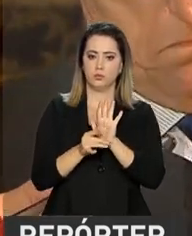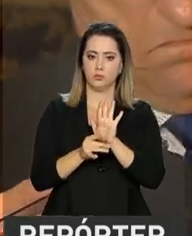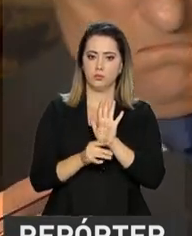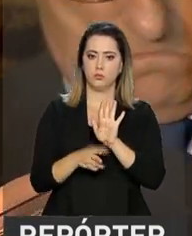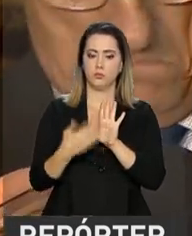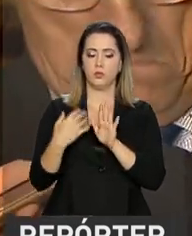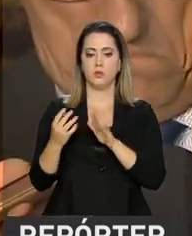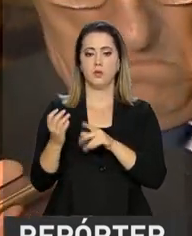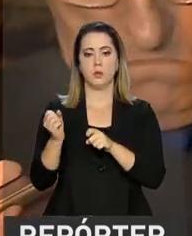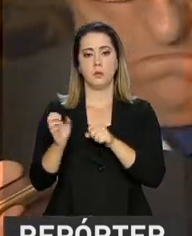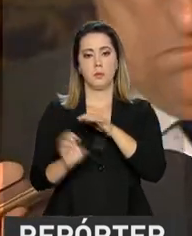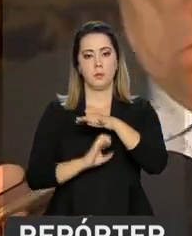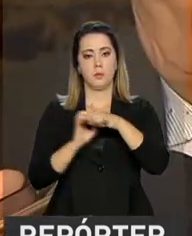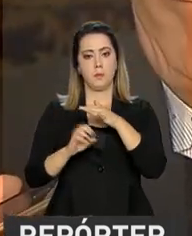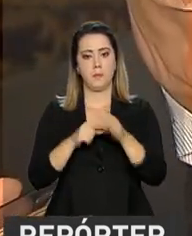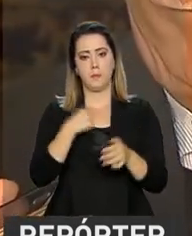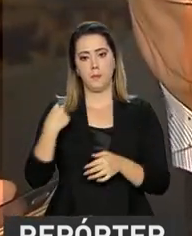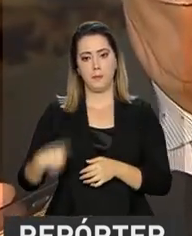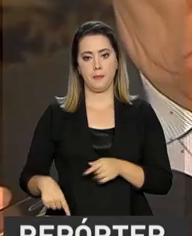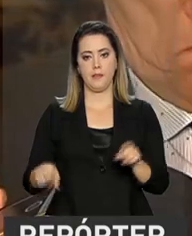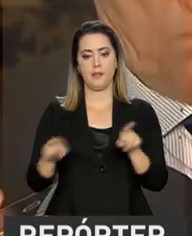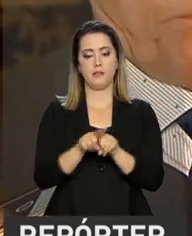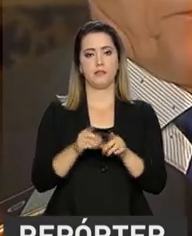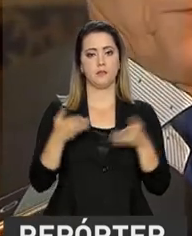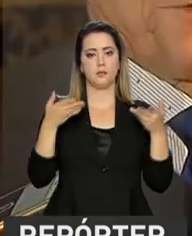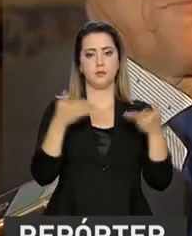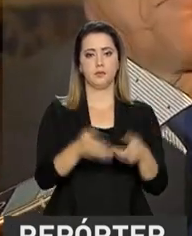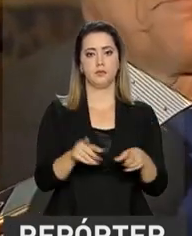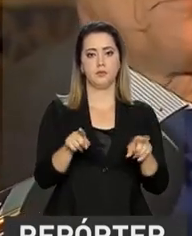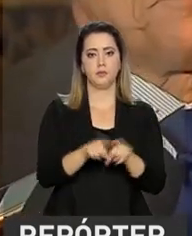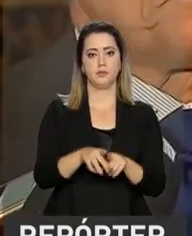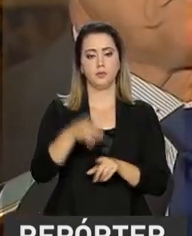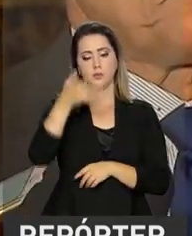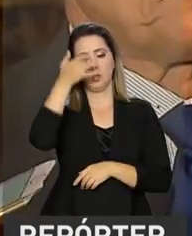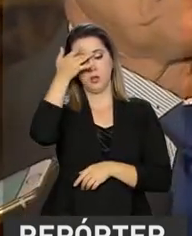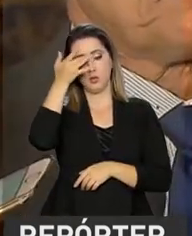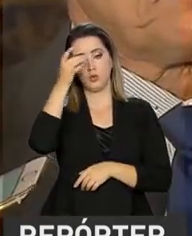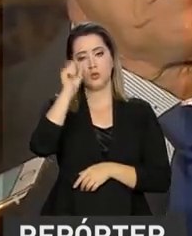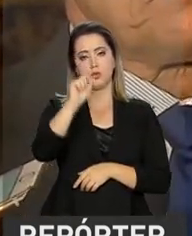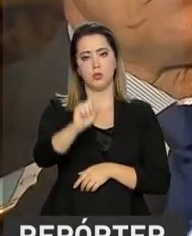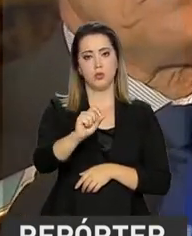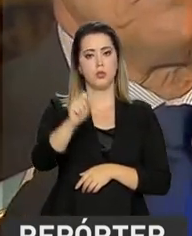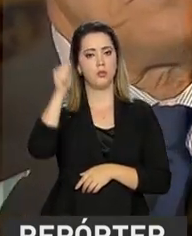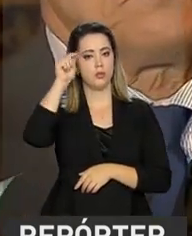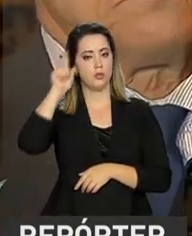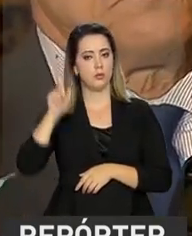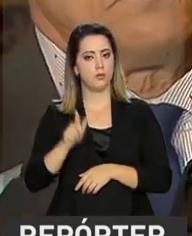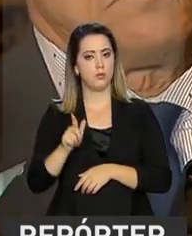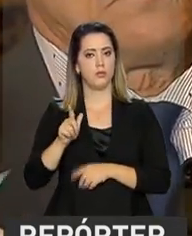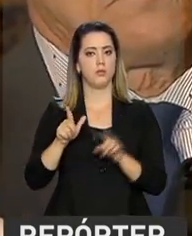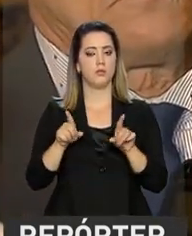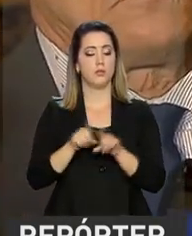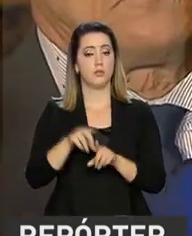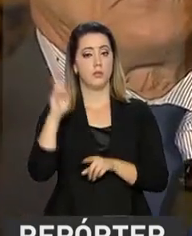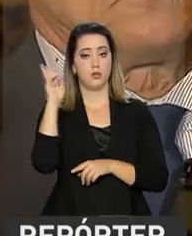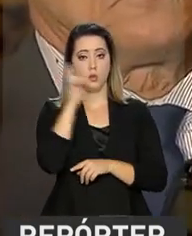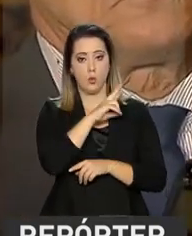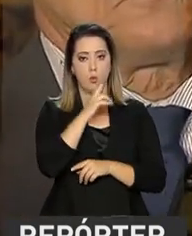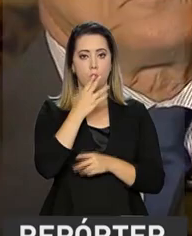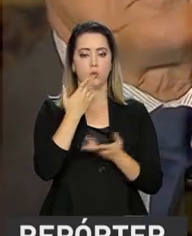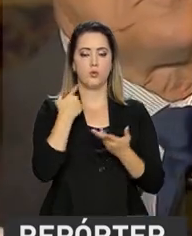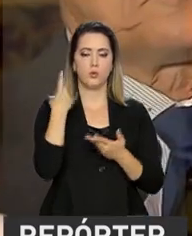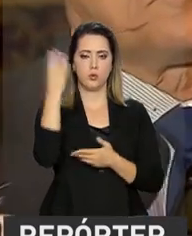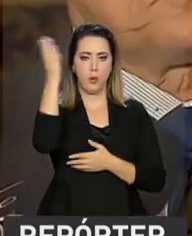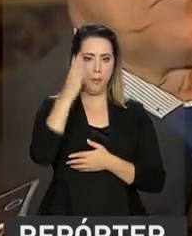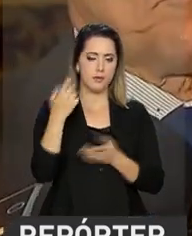empresário chinês mas vão ser também apresentadas a empresários nem de anos é sul africanos na e russos aí o